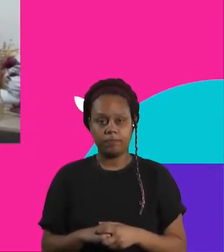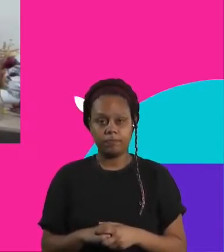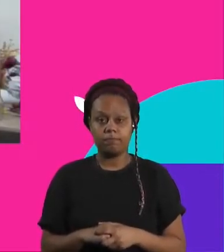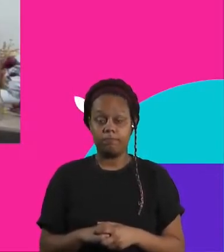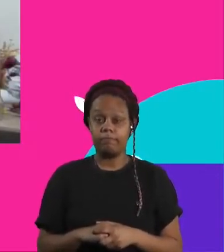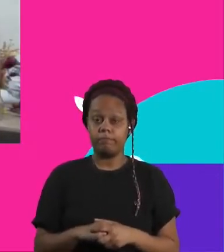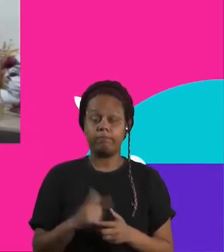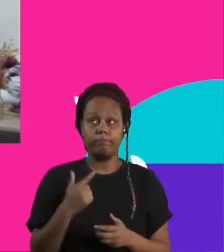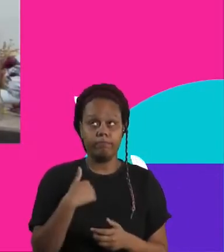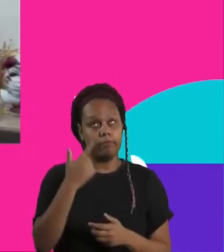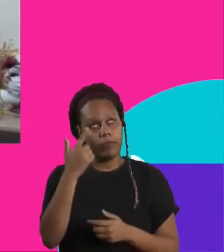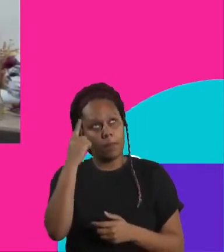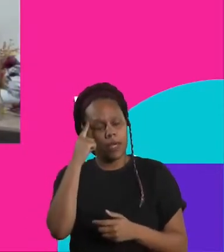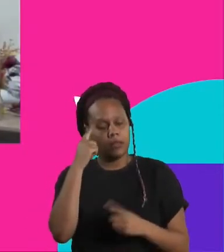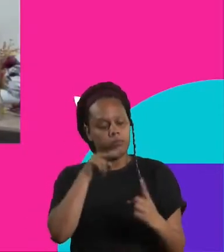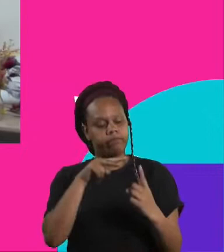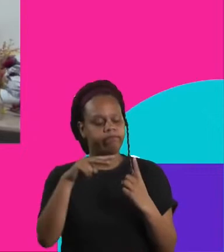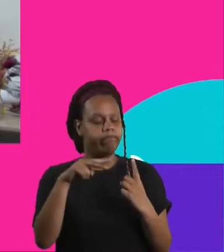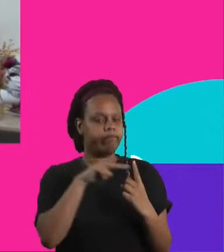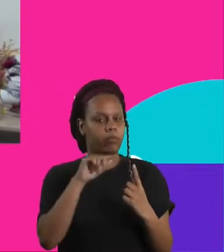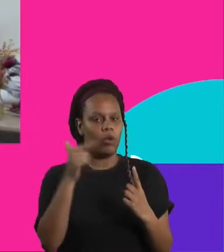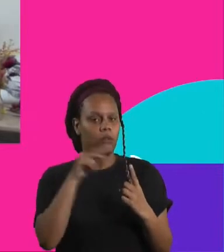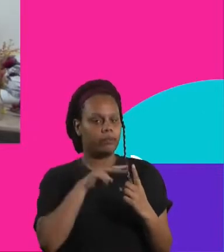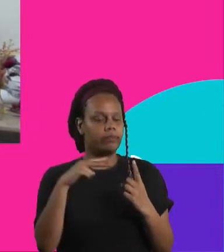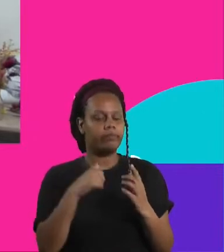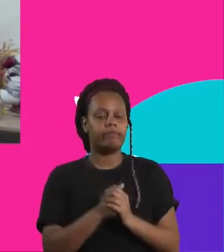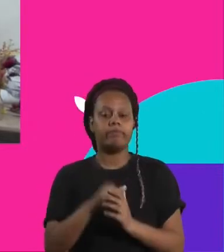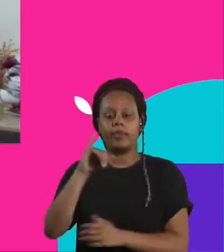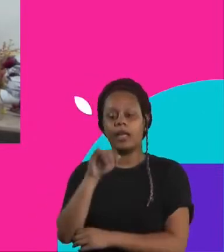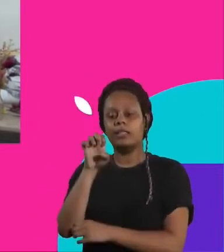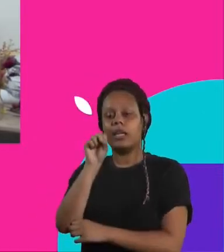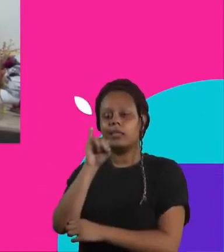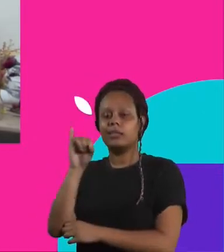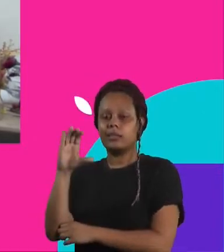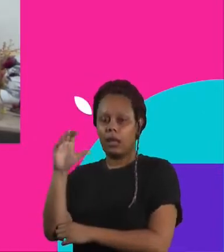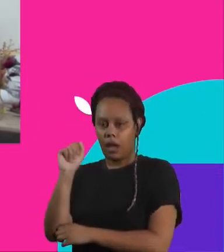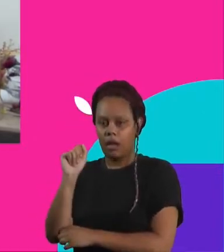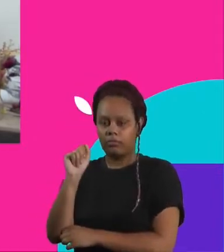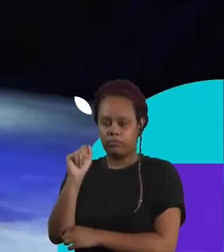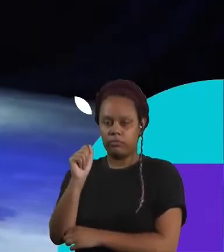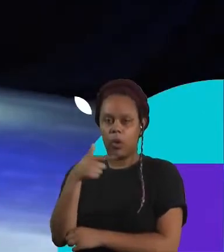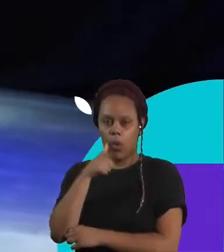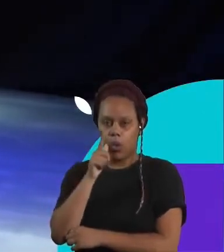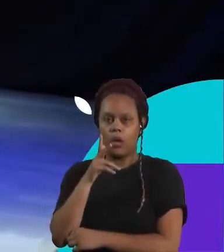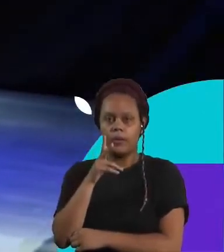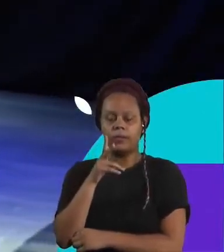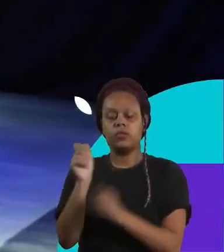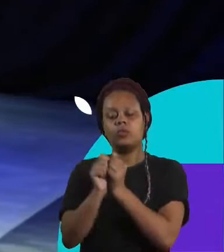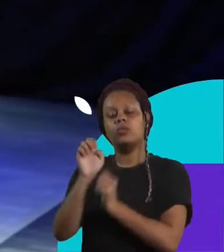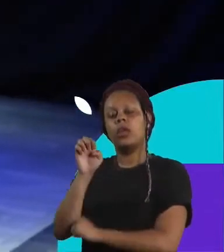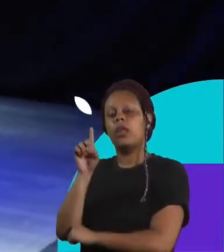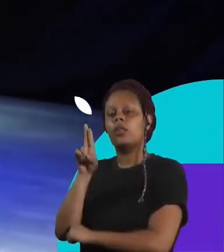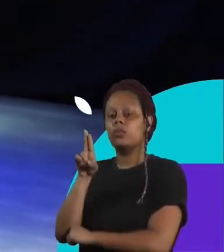Trago um paralelo só em cima dessa tua fala de que a Jéssica no painel no dia anterior e o Edu, eles comentaram